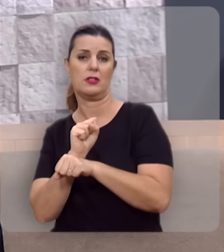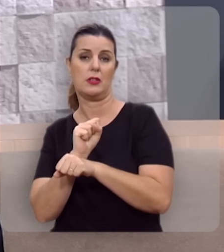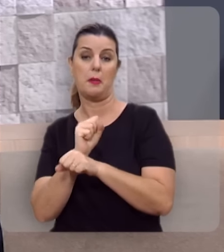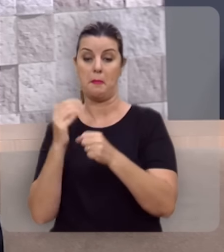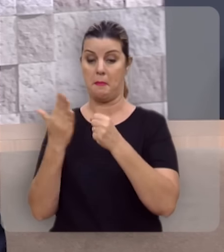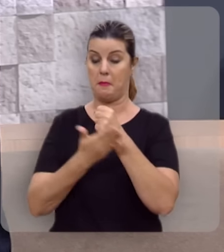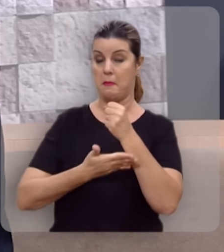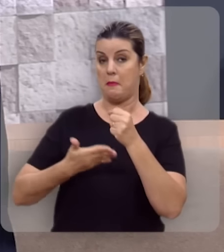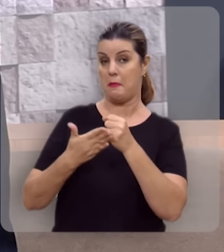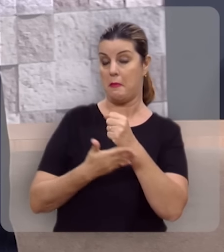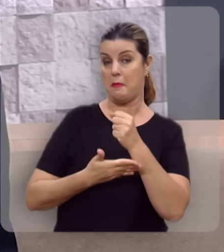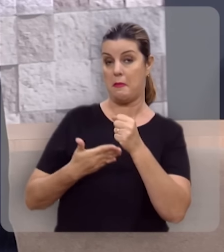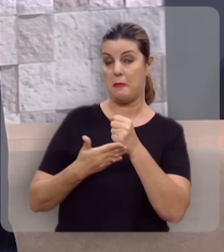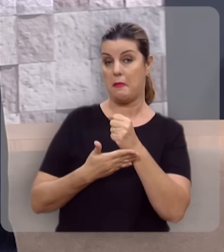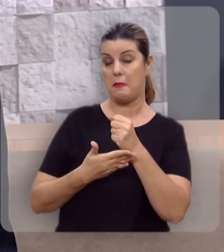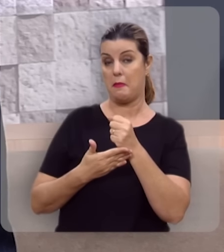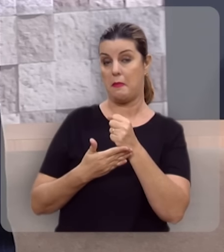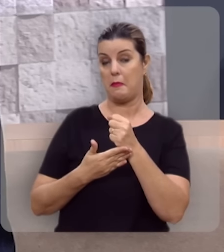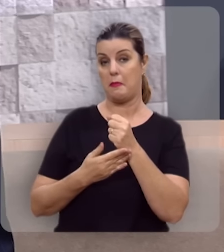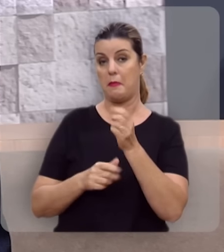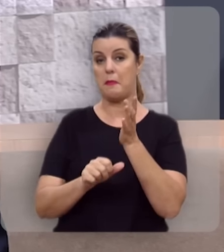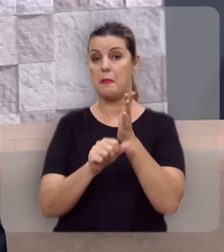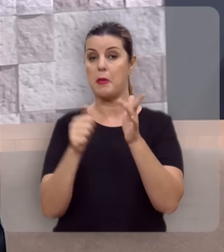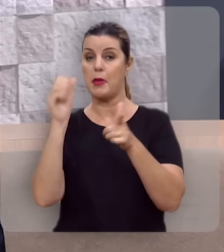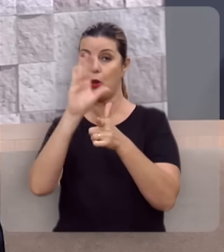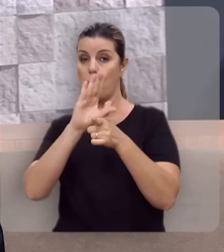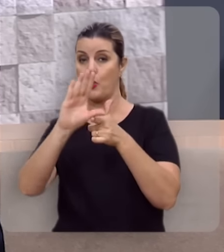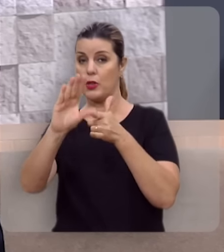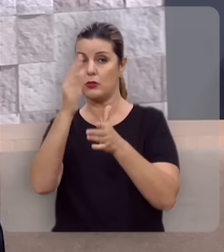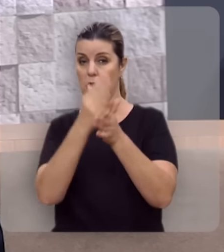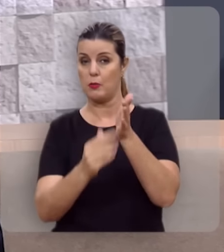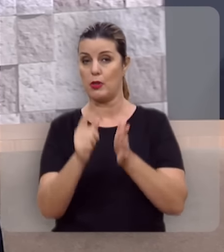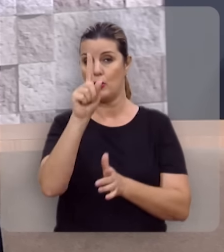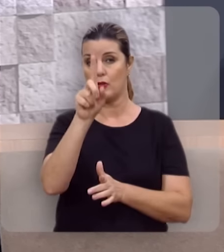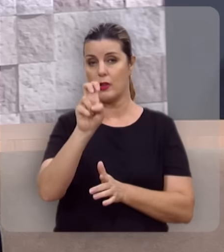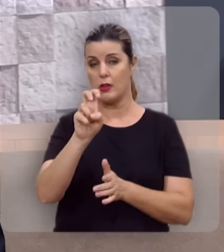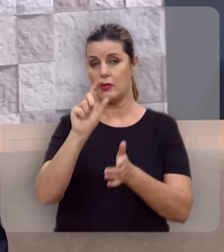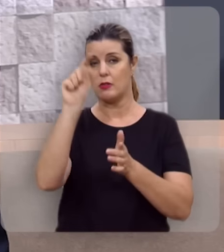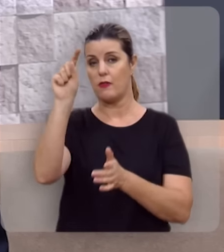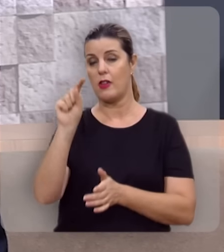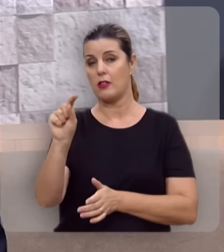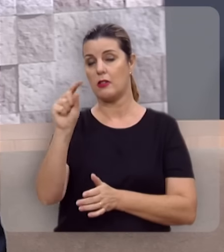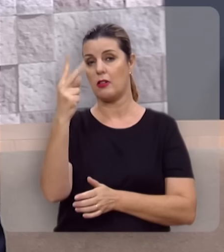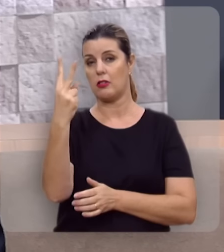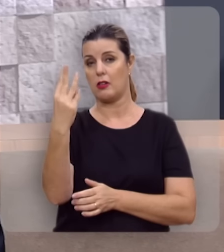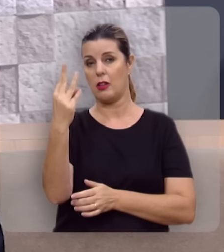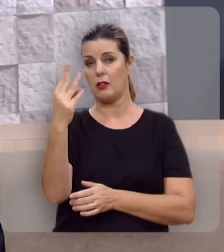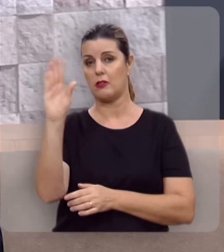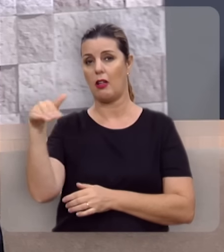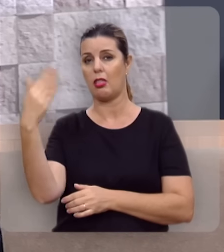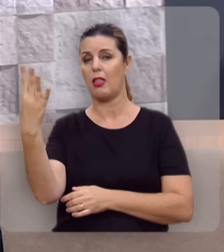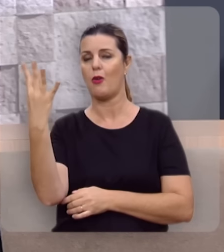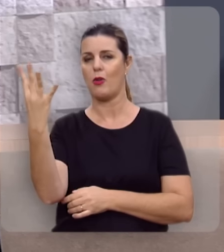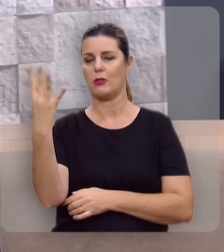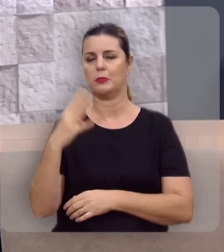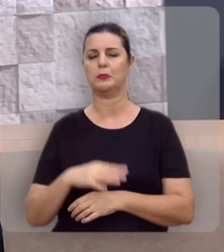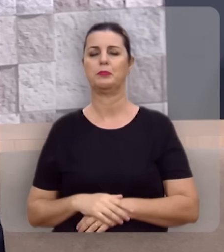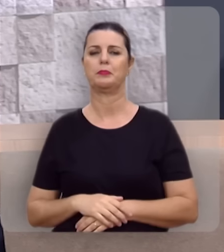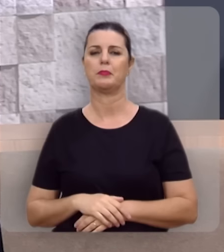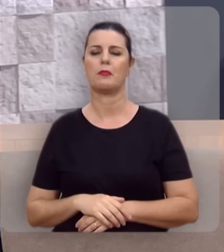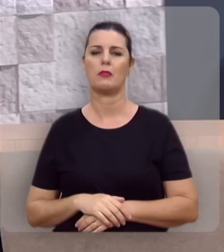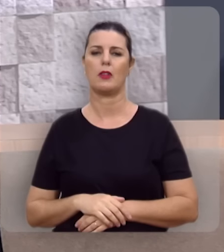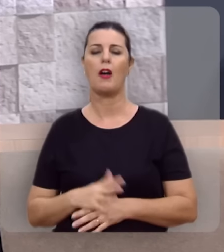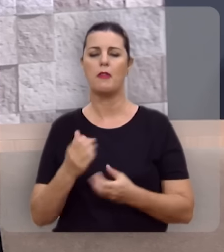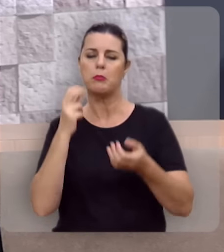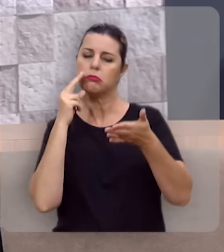E vou basear esta mensagem em 1 Coríntios, capítulo 15, versos 3 e 4. Vamos